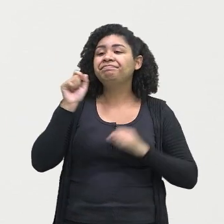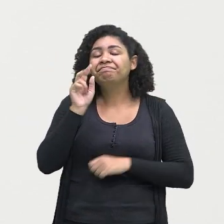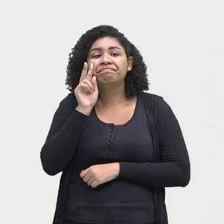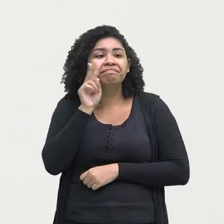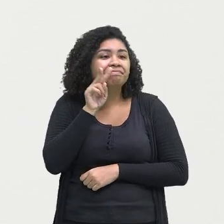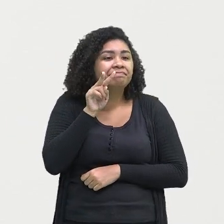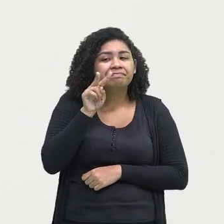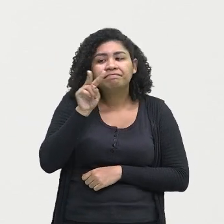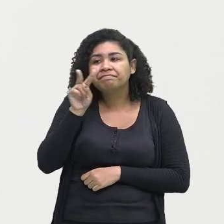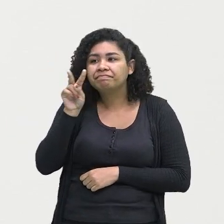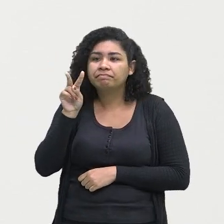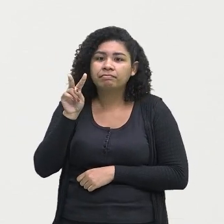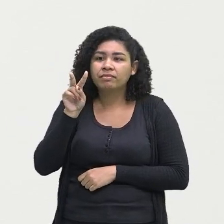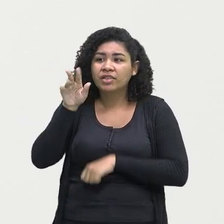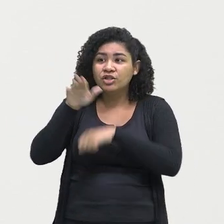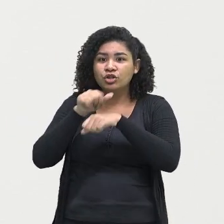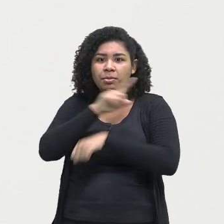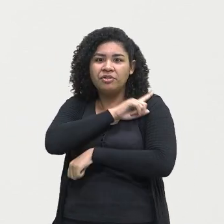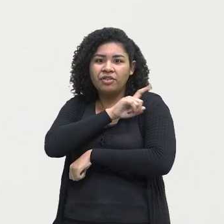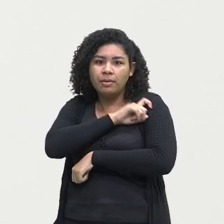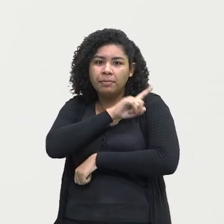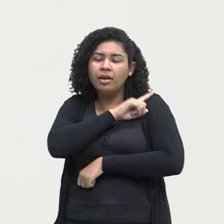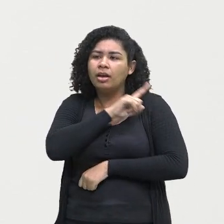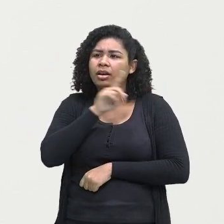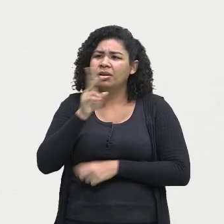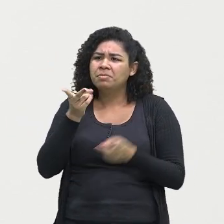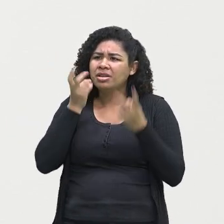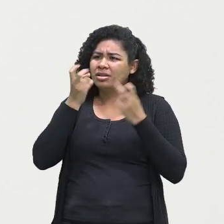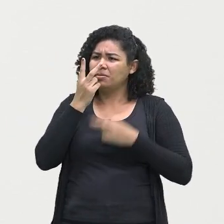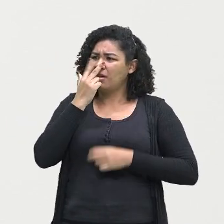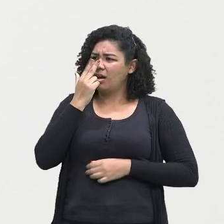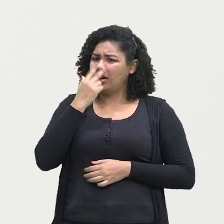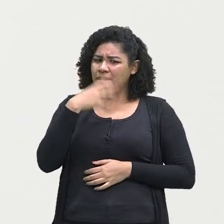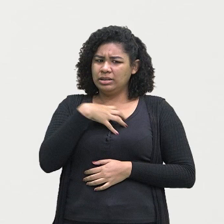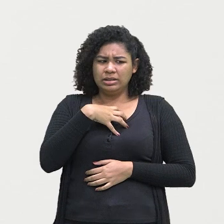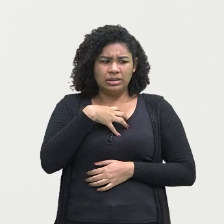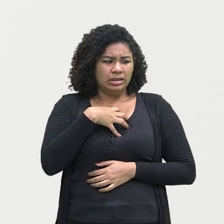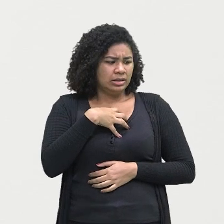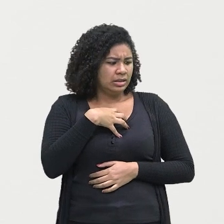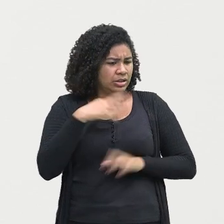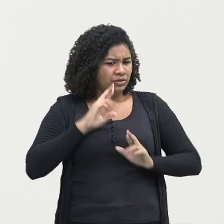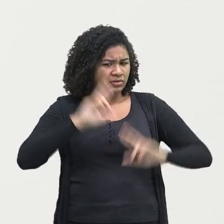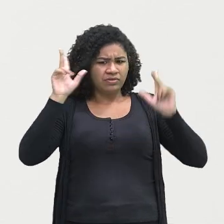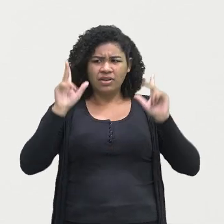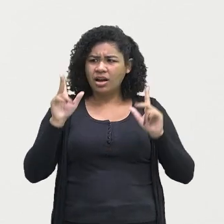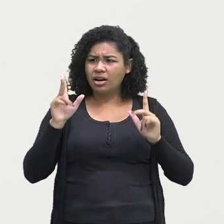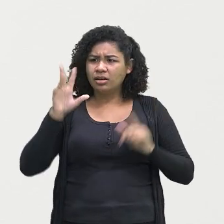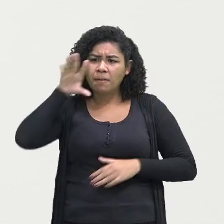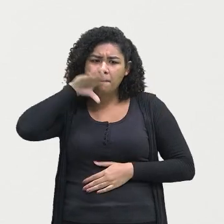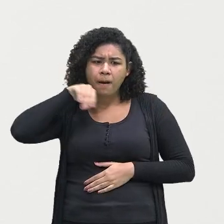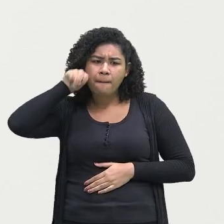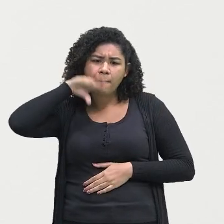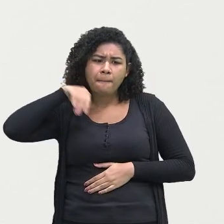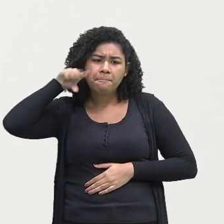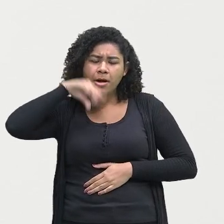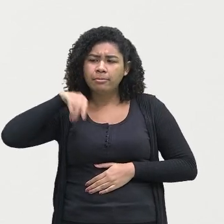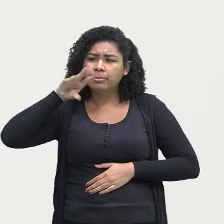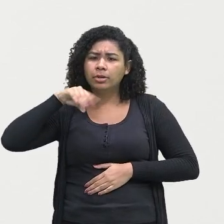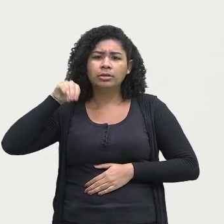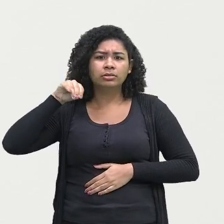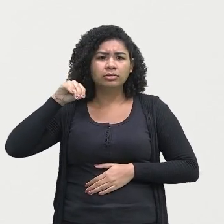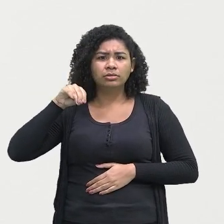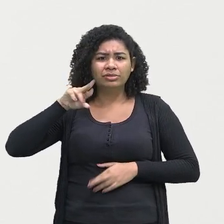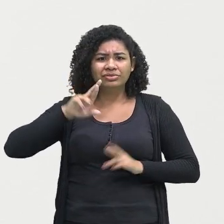has happened to you, que uma coisa chocante aconteceu com você. O seu sotaque foi embora